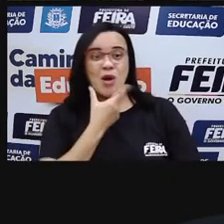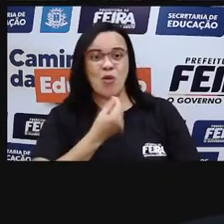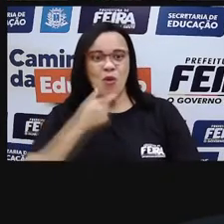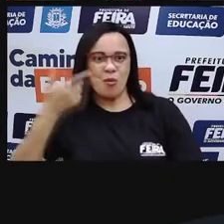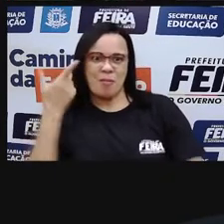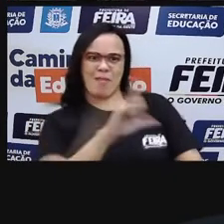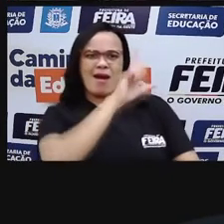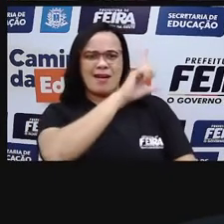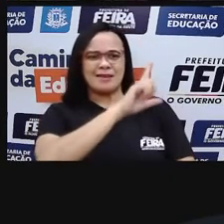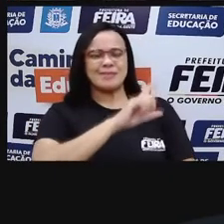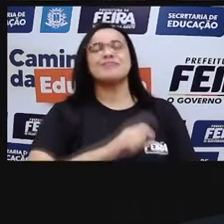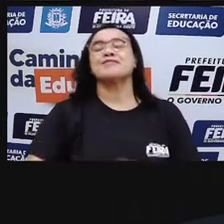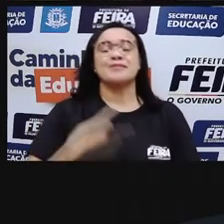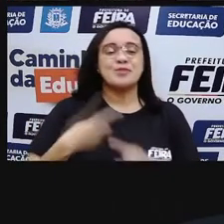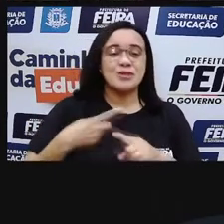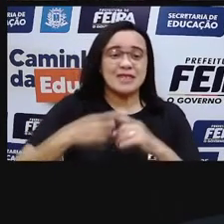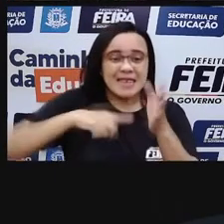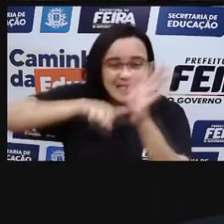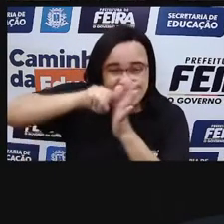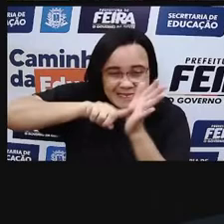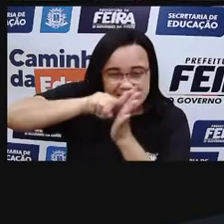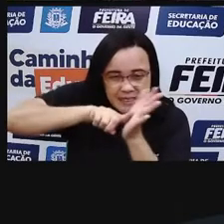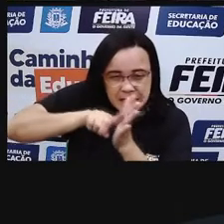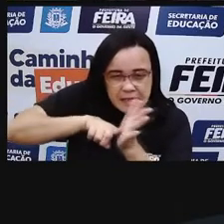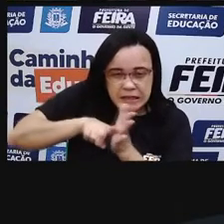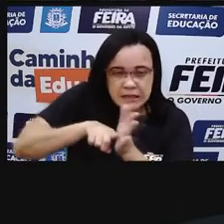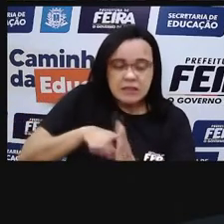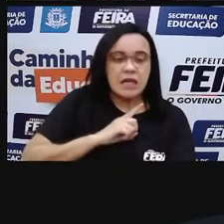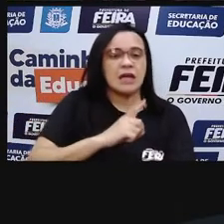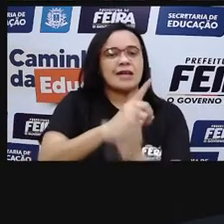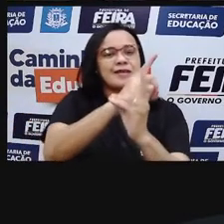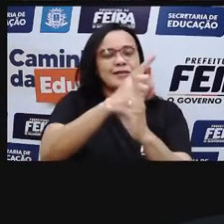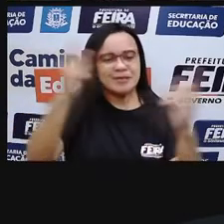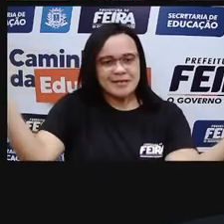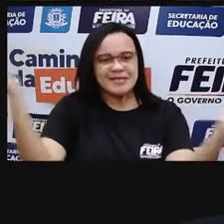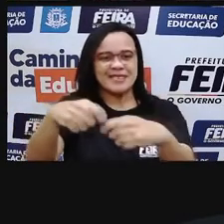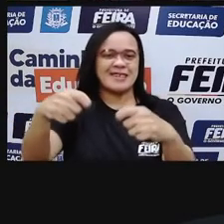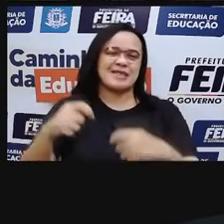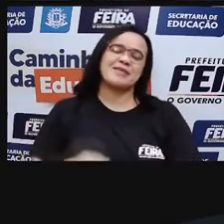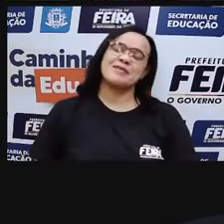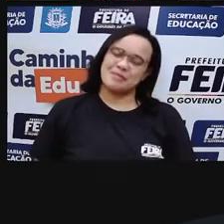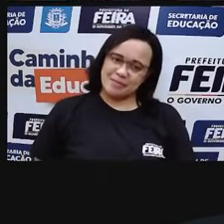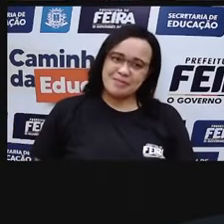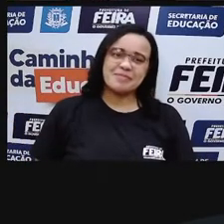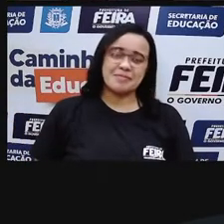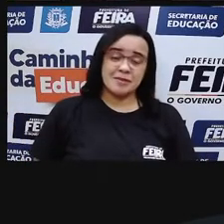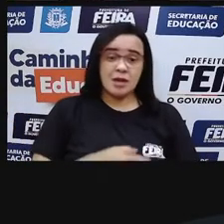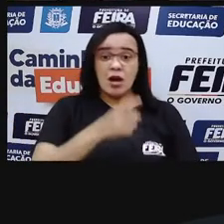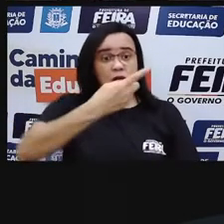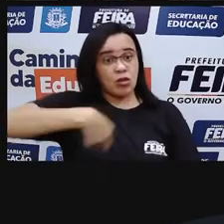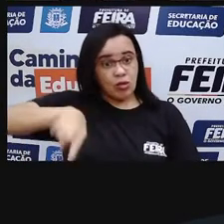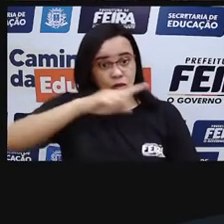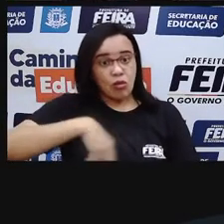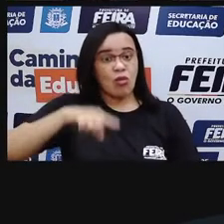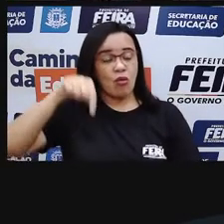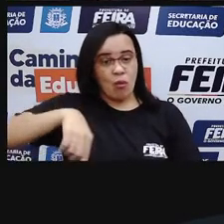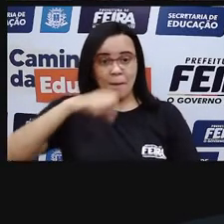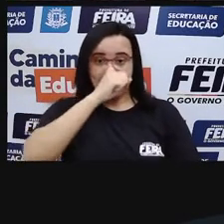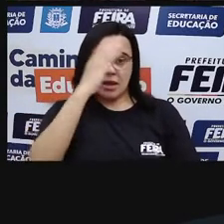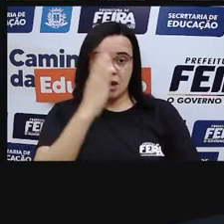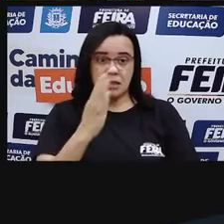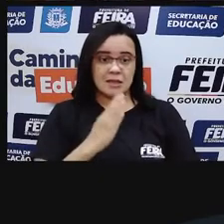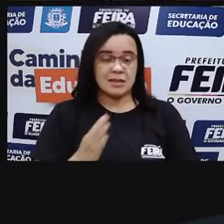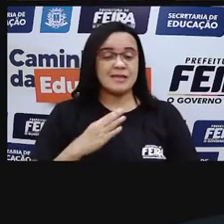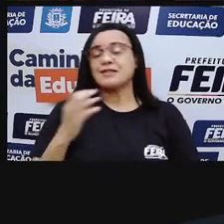penicilina, penicilina, o que é a penicilina? Nós aqui no Brasil, comumente chamamos a penicilina de Bezentacil,